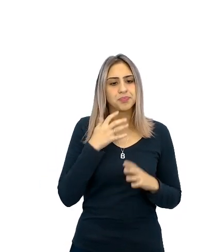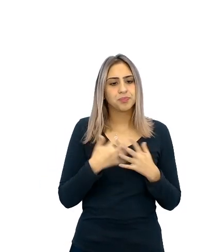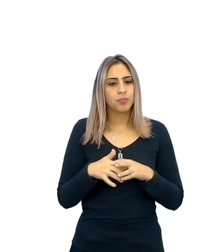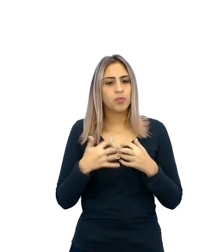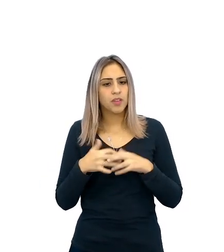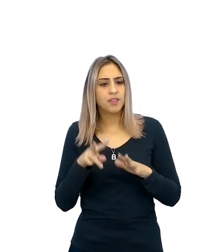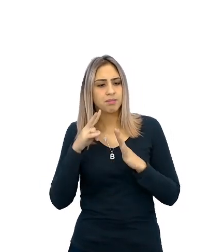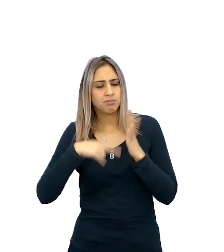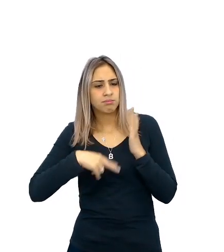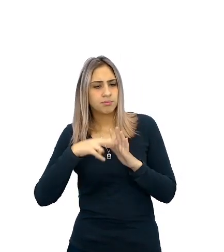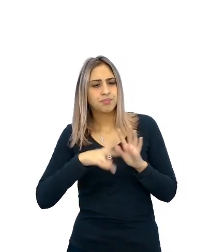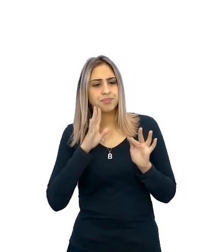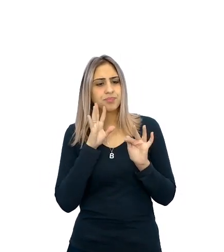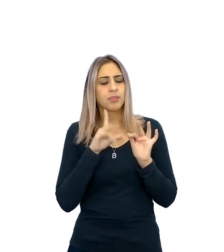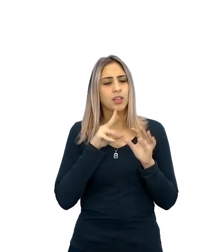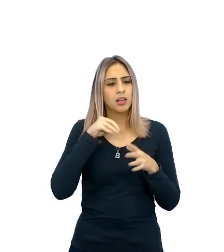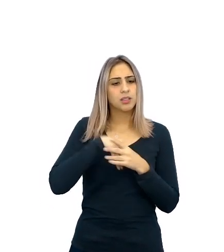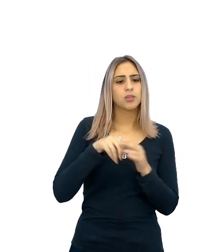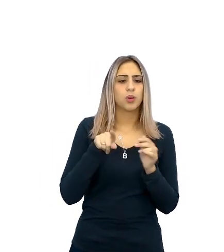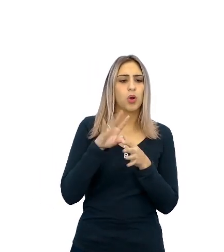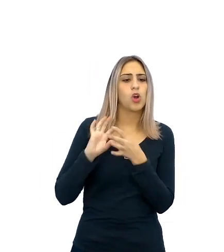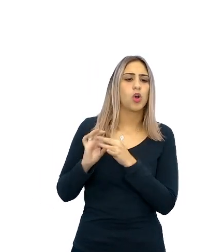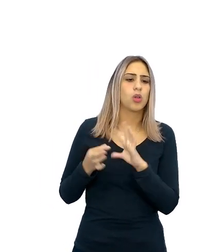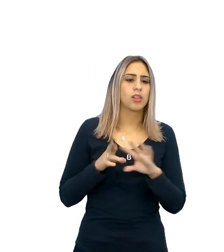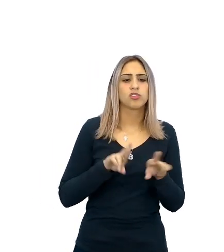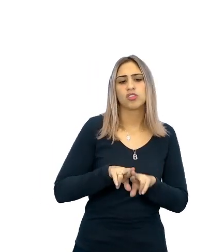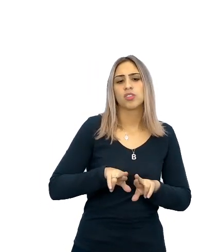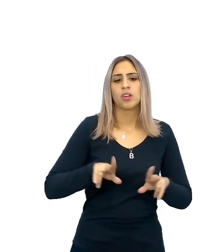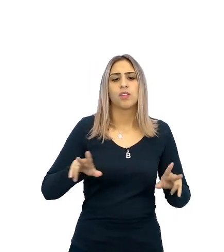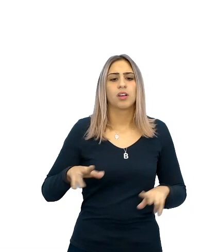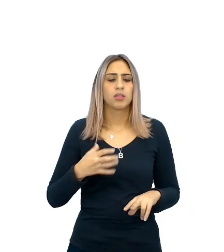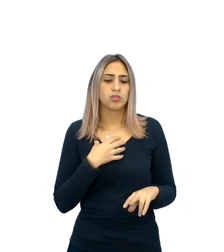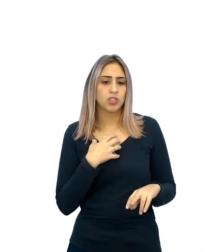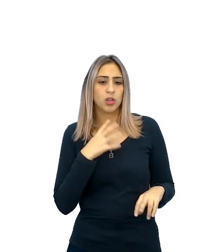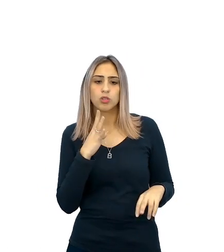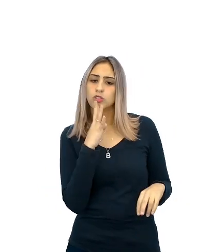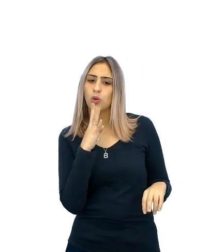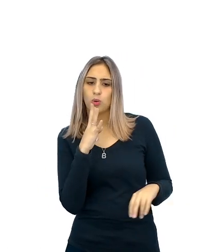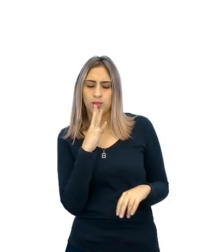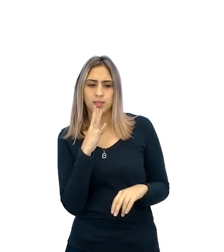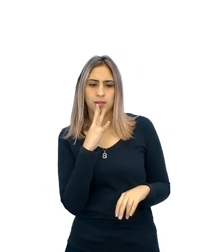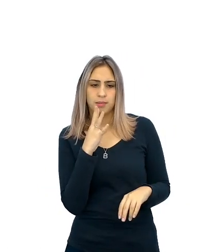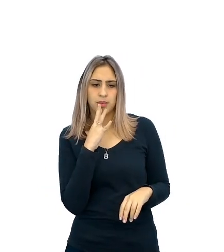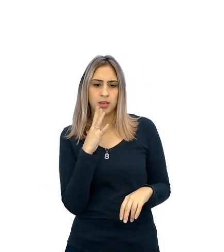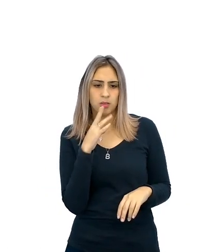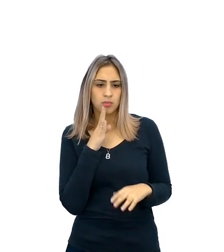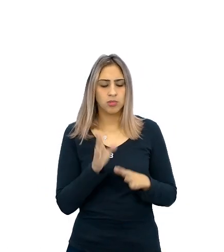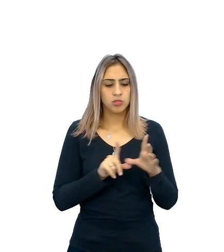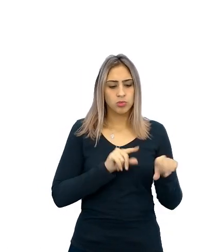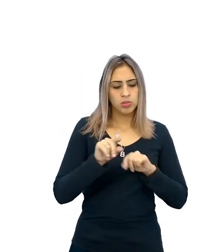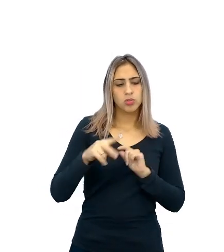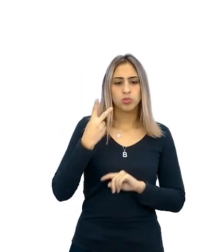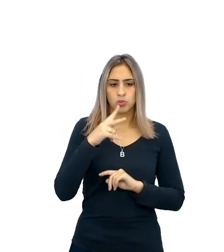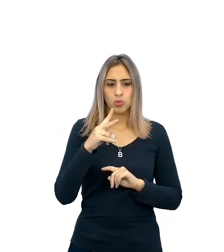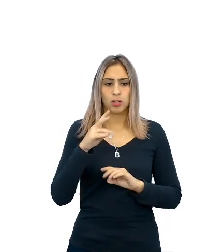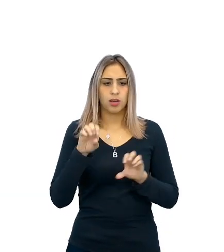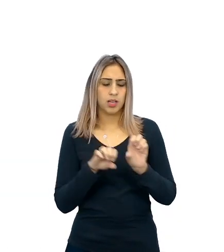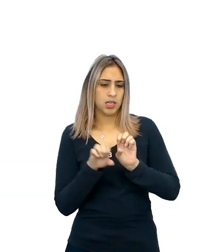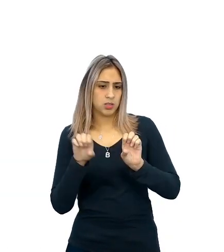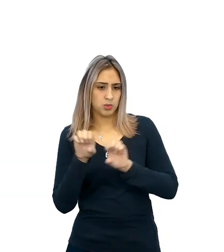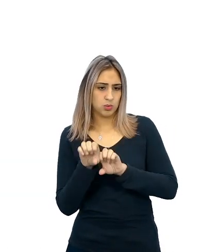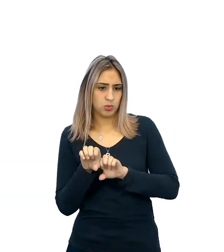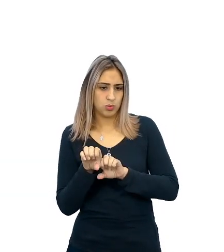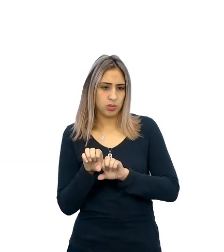lexical, familiarizando-se com textos de vários campos de conhecimento, dominando sua